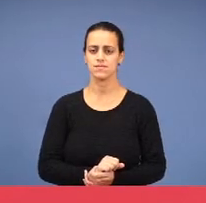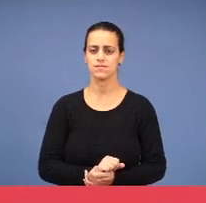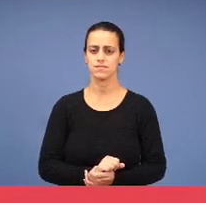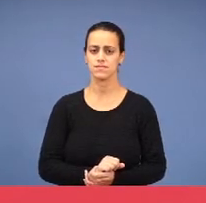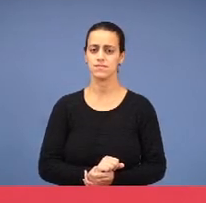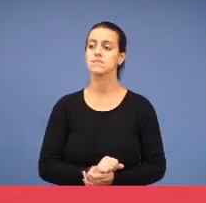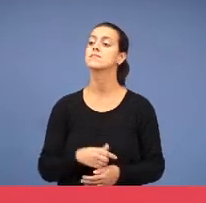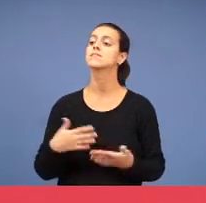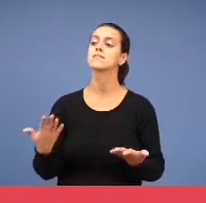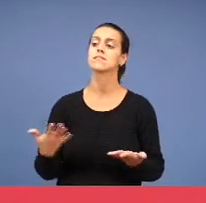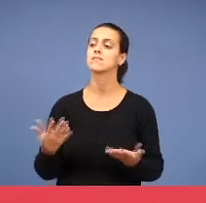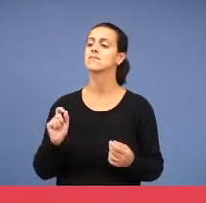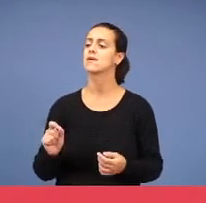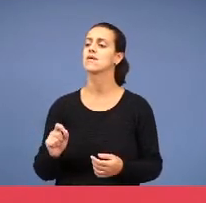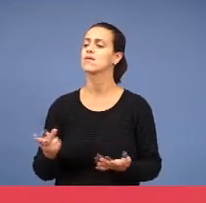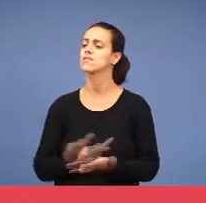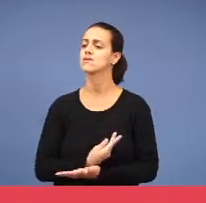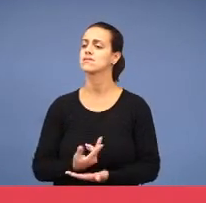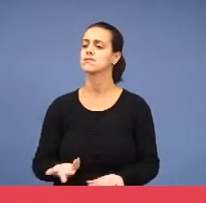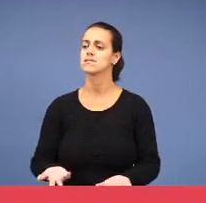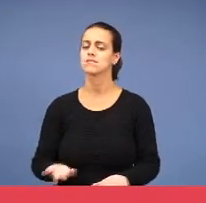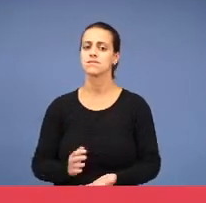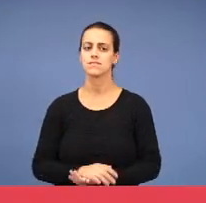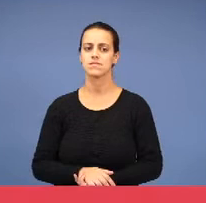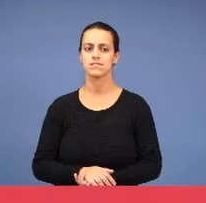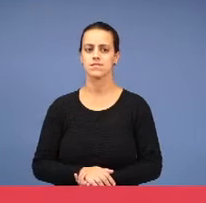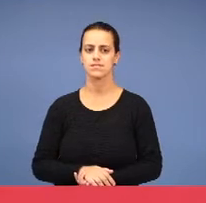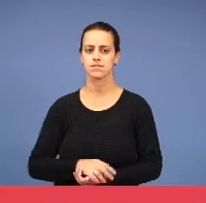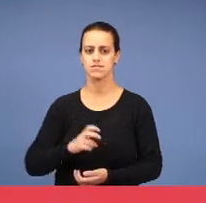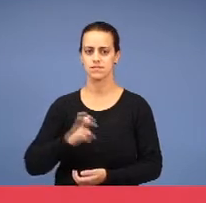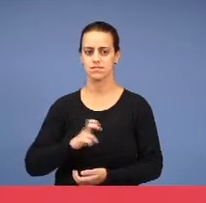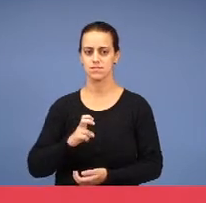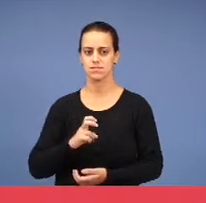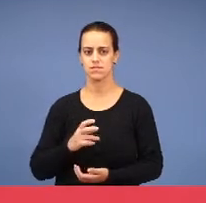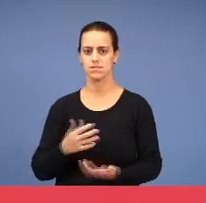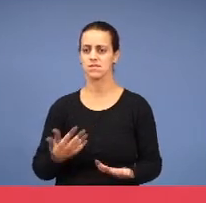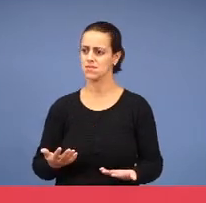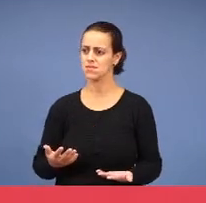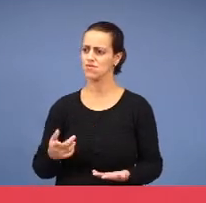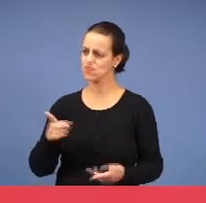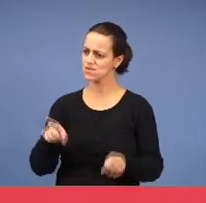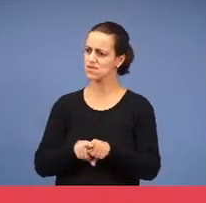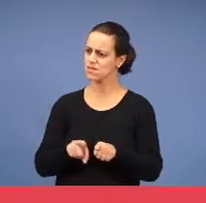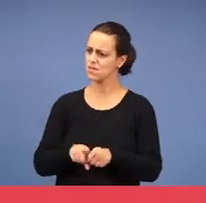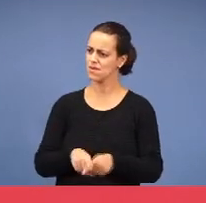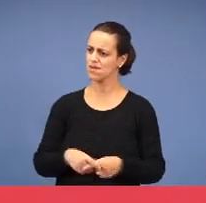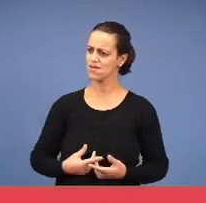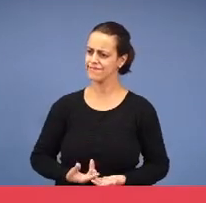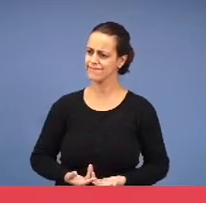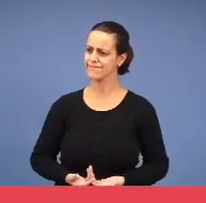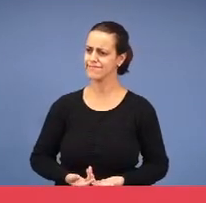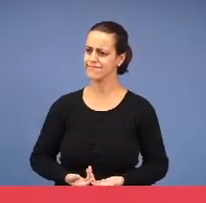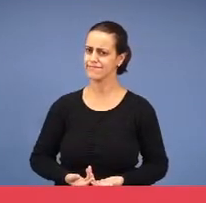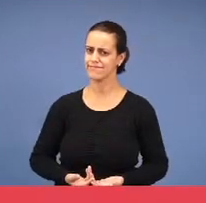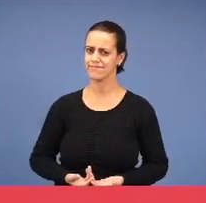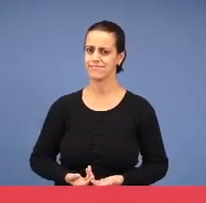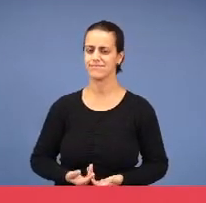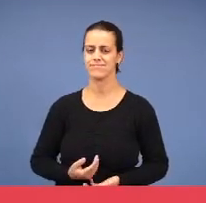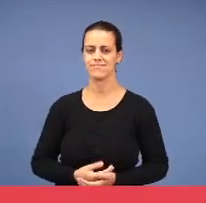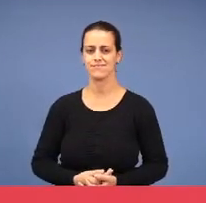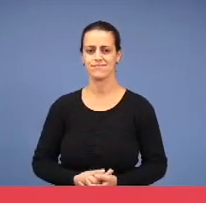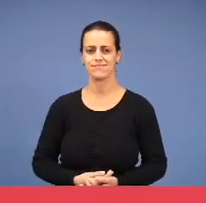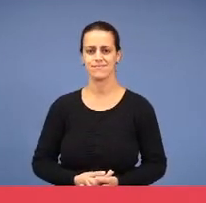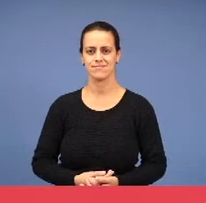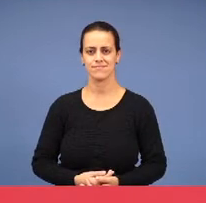Põe lá, rapaz. Que isso? Uma pergunta. Responda. Até você, né? tu, qual que é bruto, é filho em